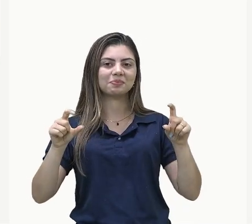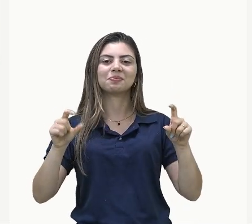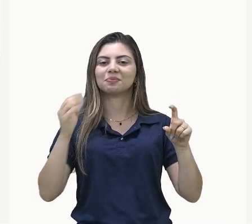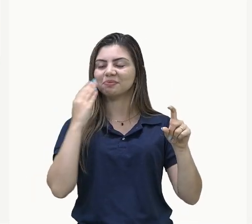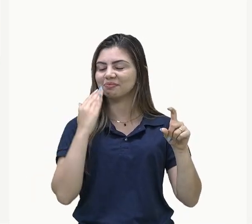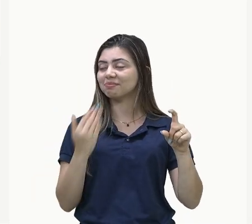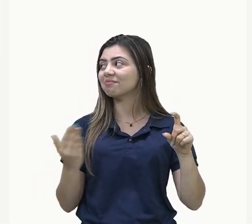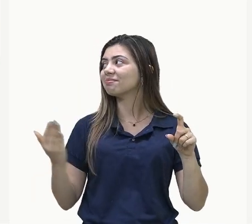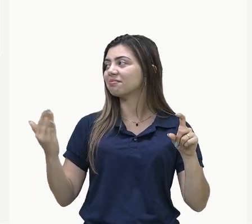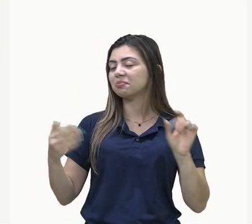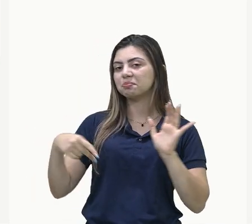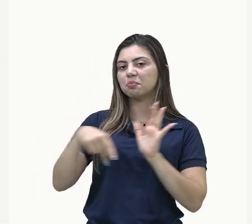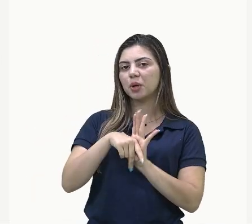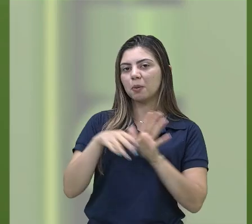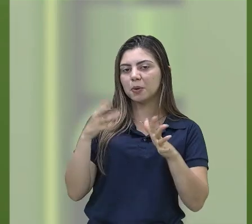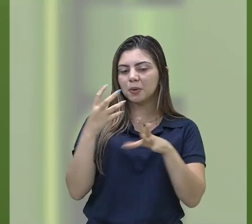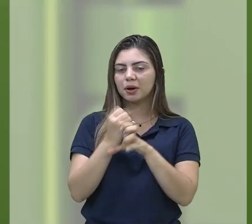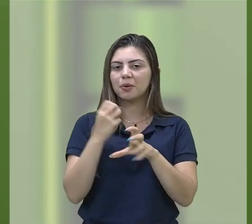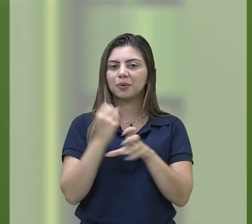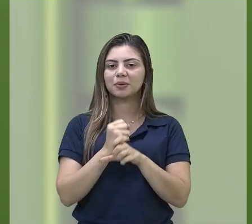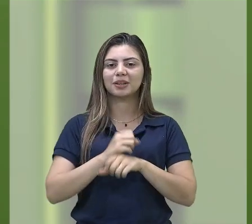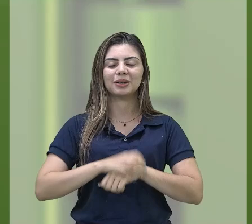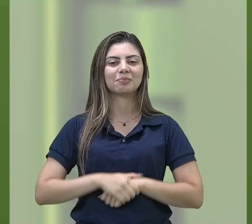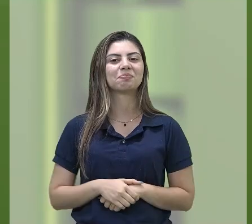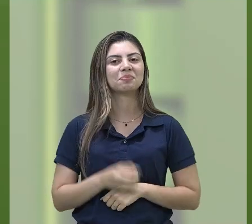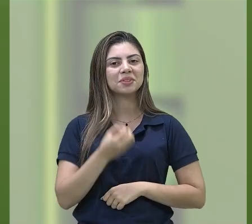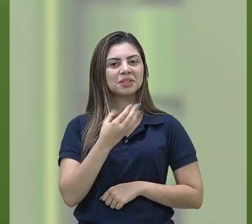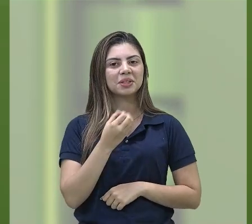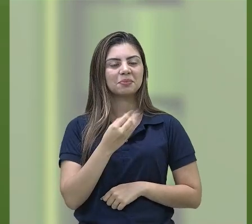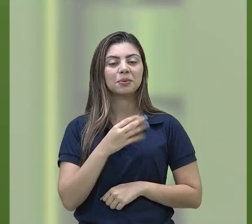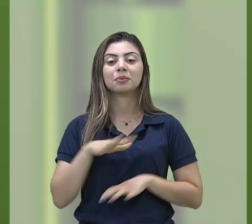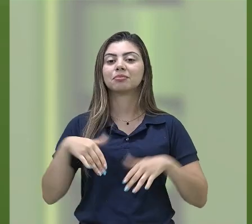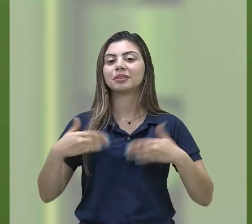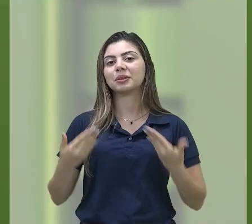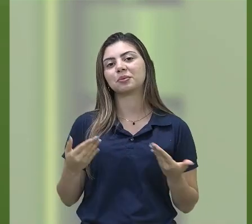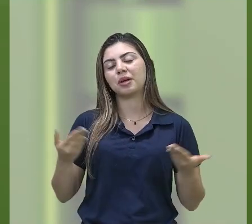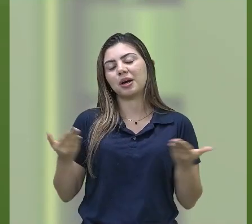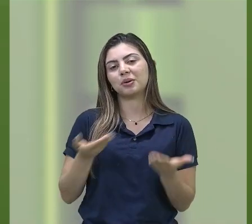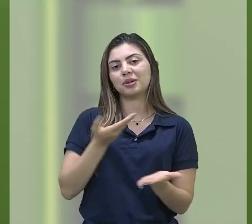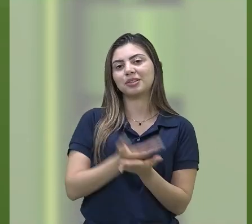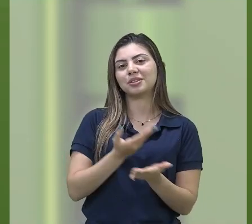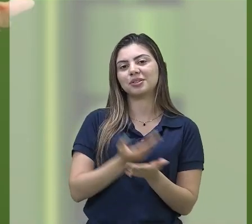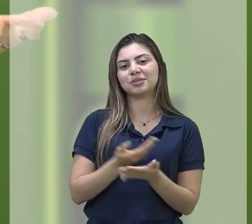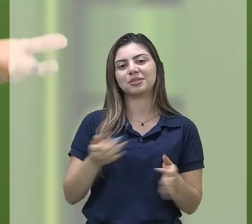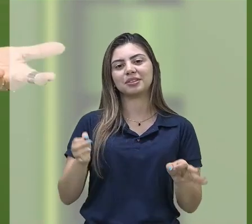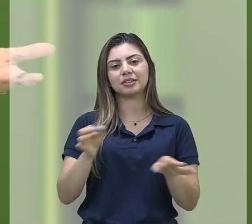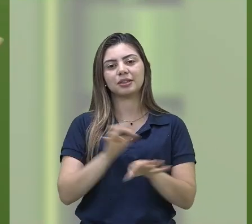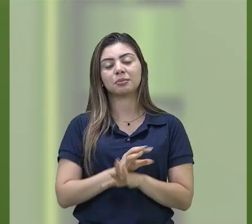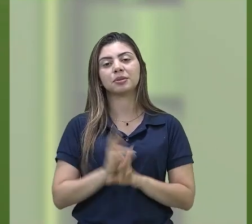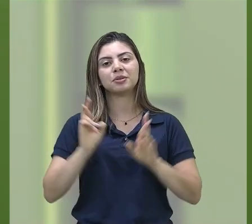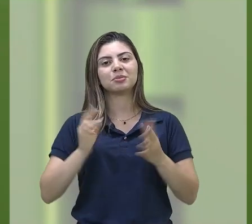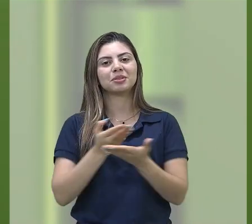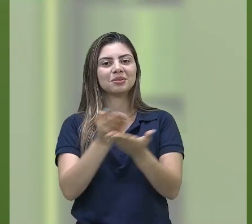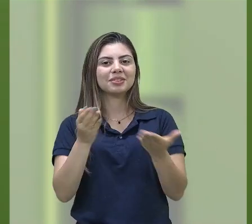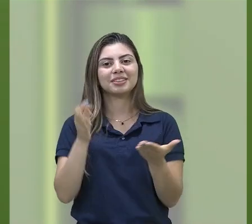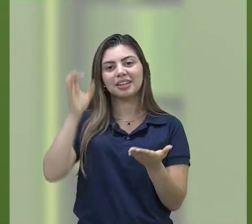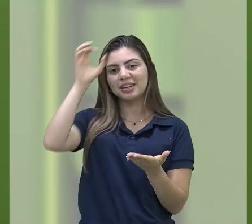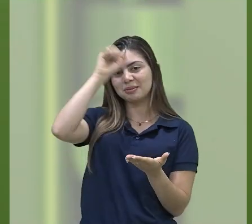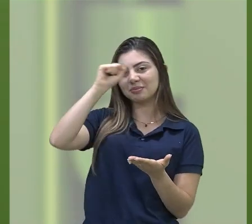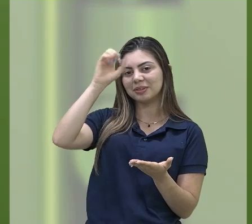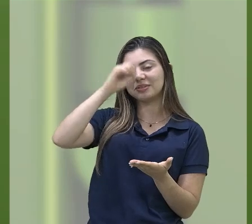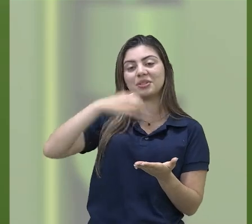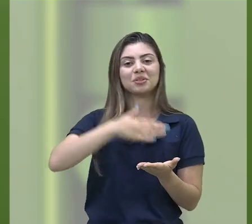do receptor. Muito bem, pessoal. Chegamos ao final da nossa aula. Eu espero que vocês